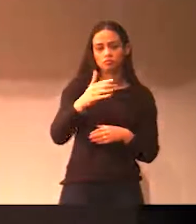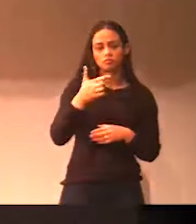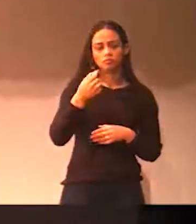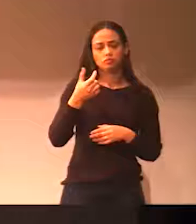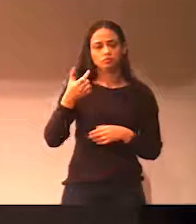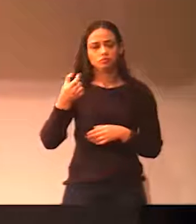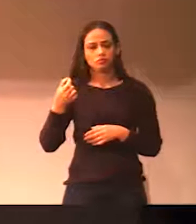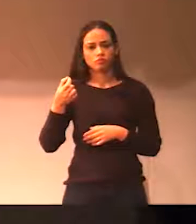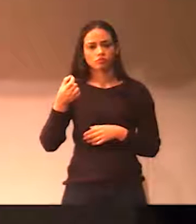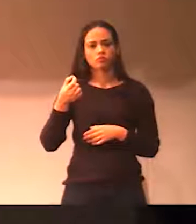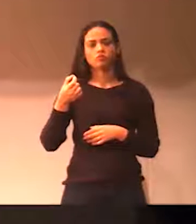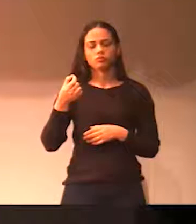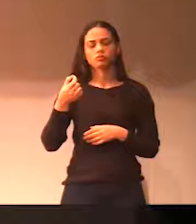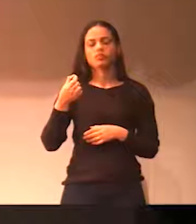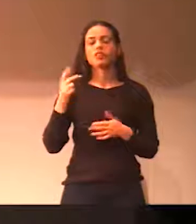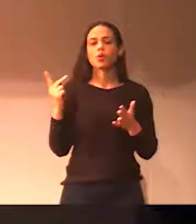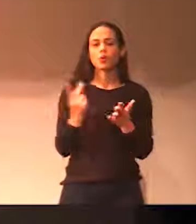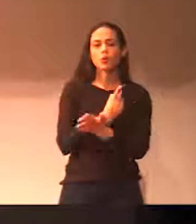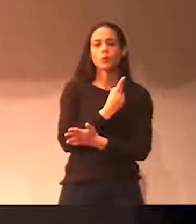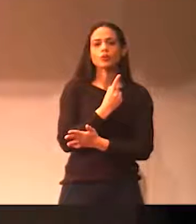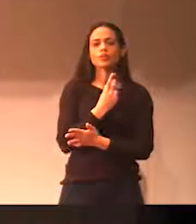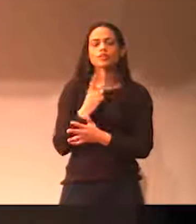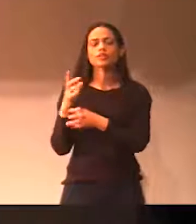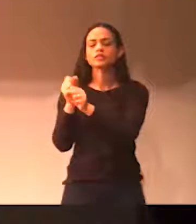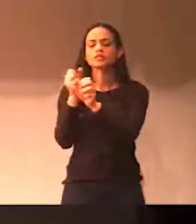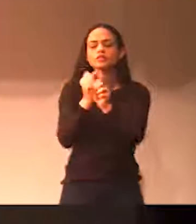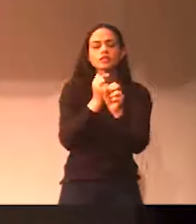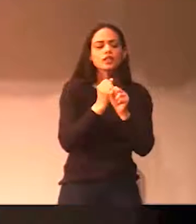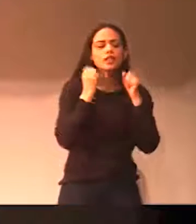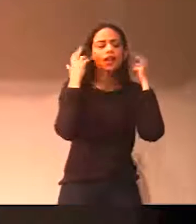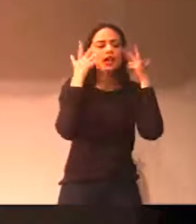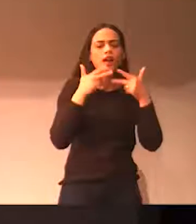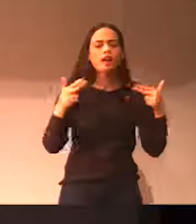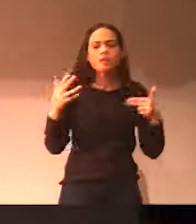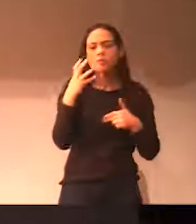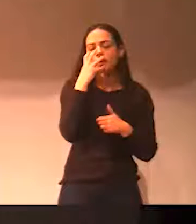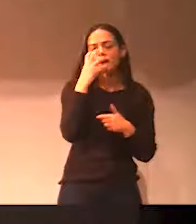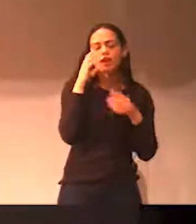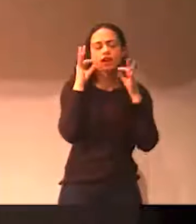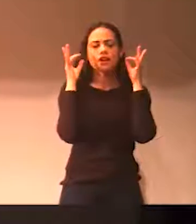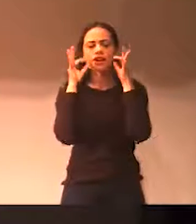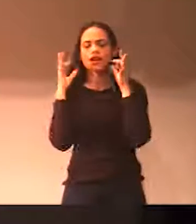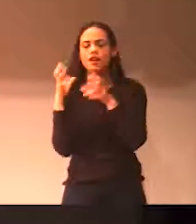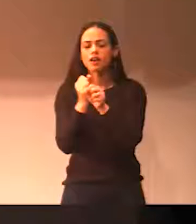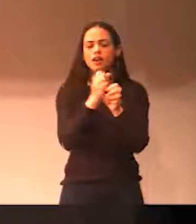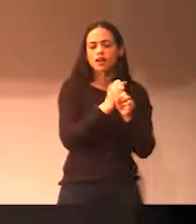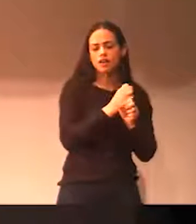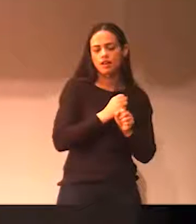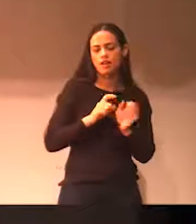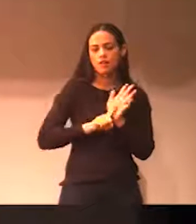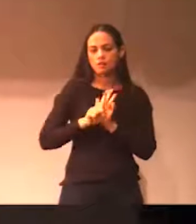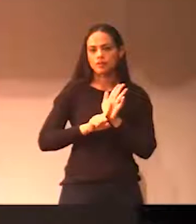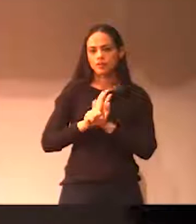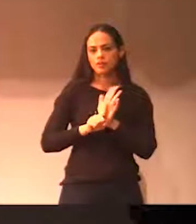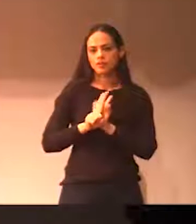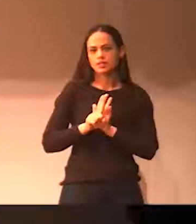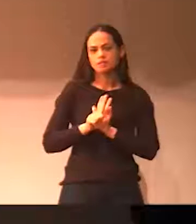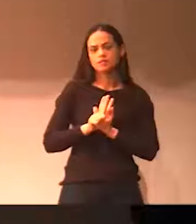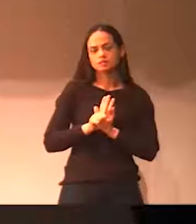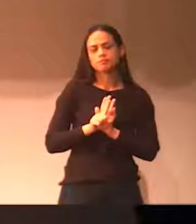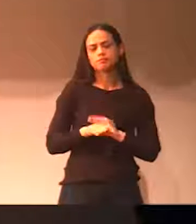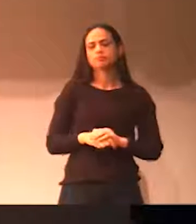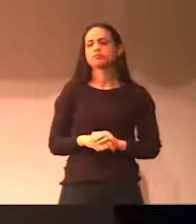animais domésticos. É obrigatório a partir de 2020. A subsecretaria tem um programa. Eu trouxe para